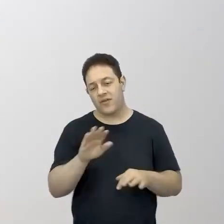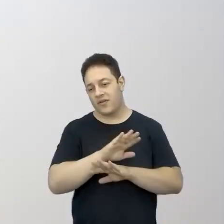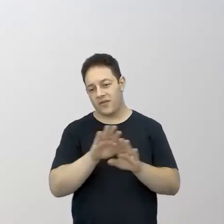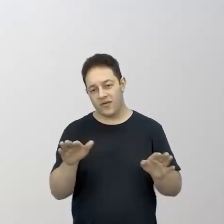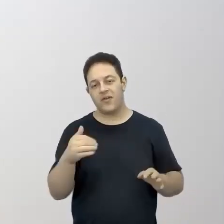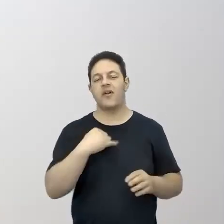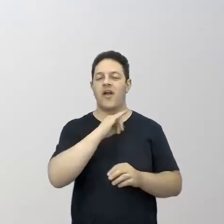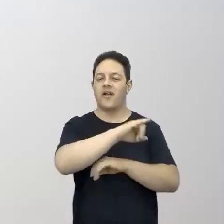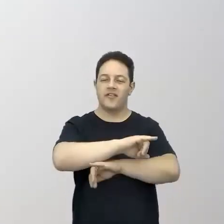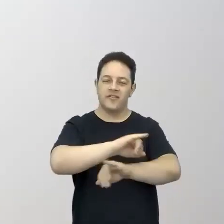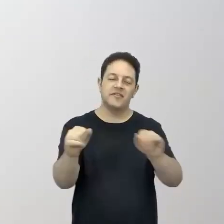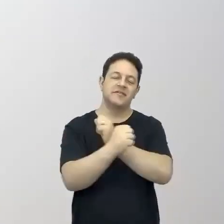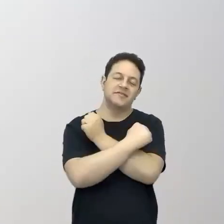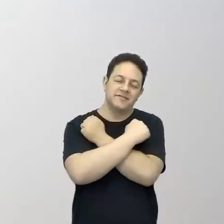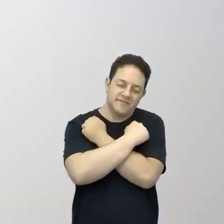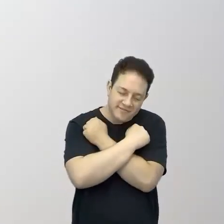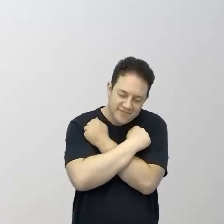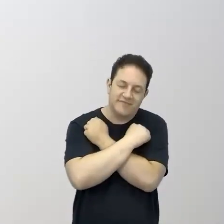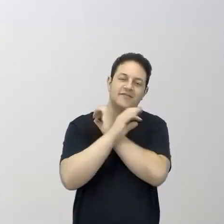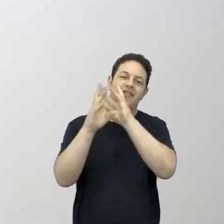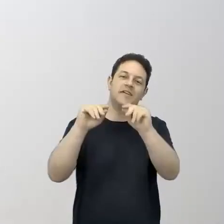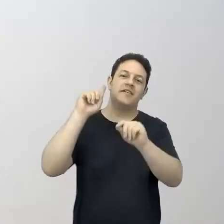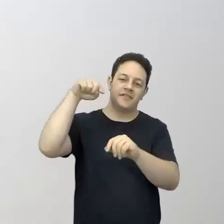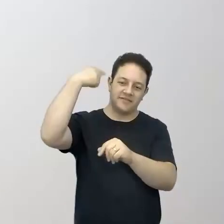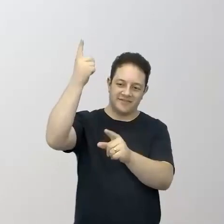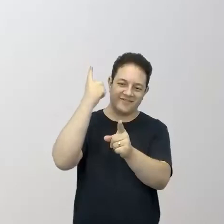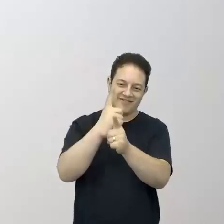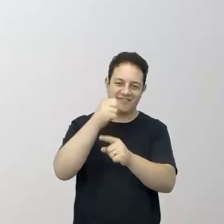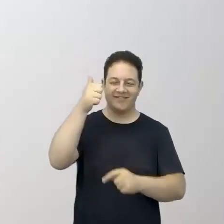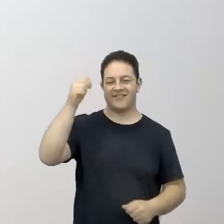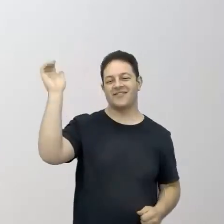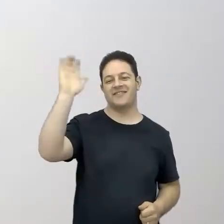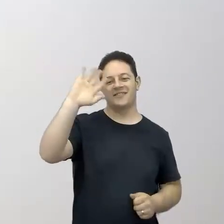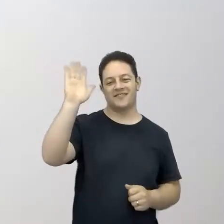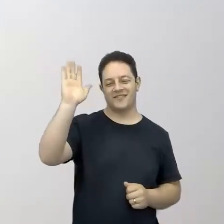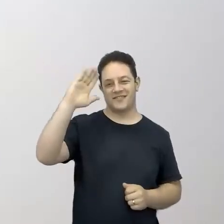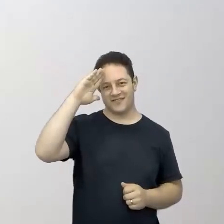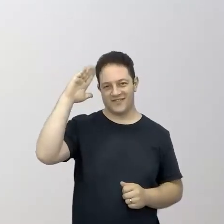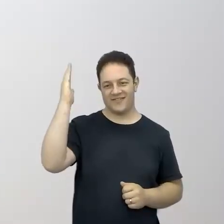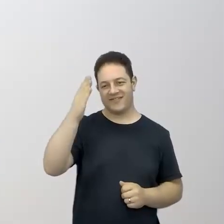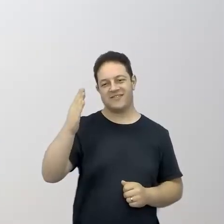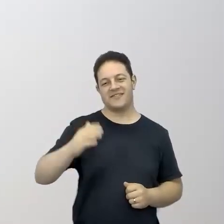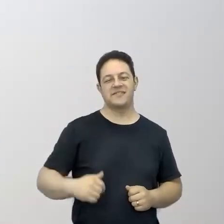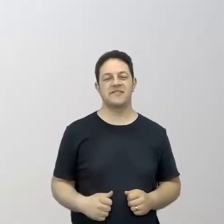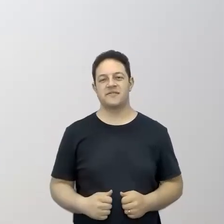vez eu vou deixar um abraço aí para vocês e até a próxima, tá bom? Até mais.